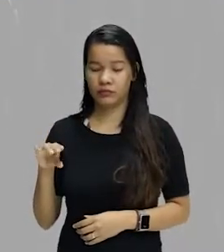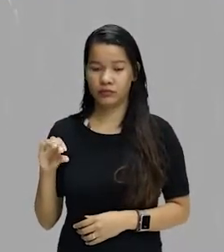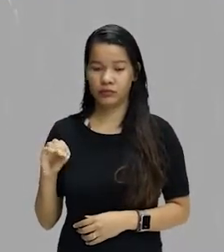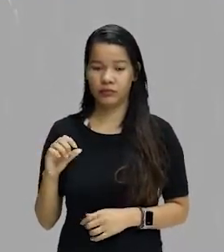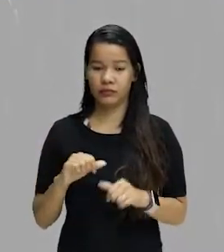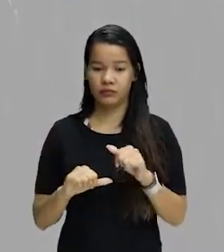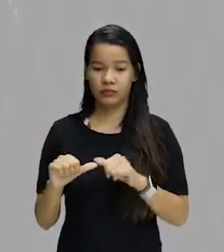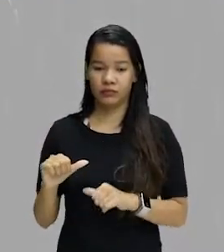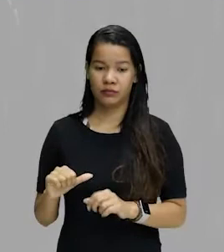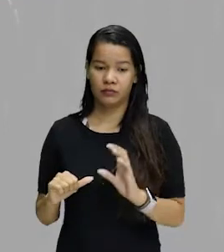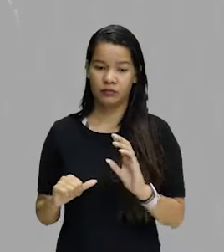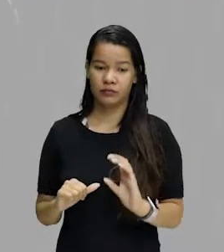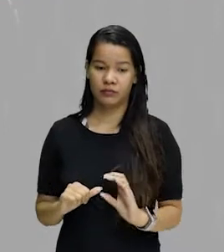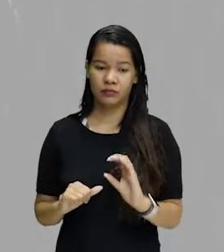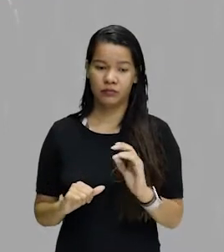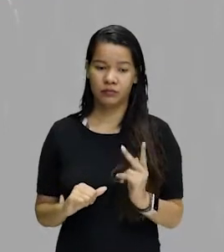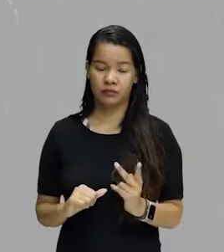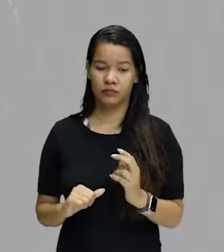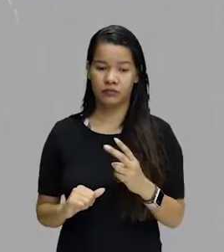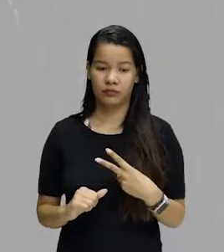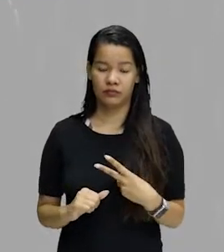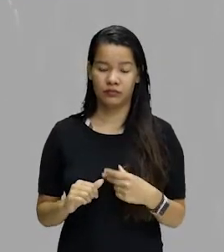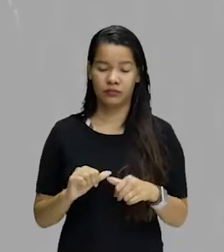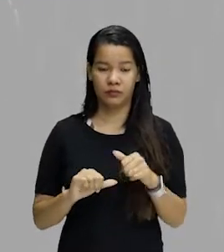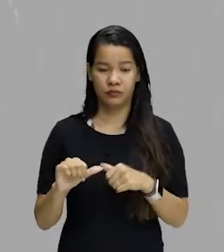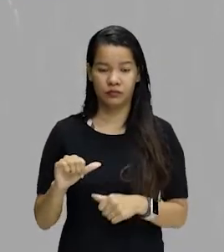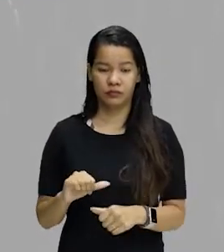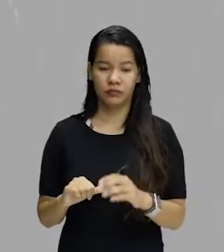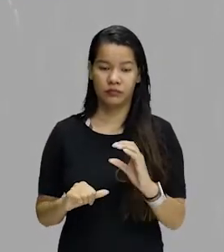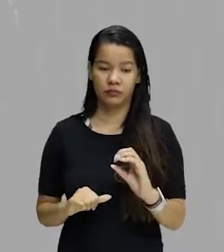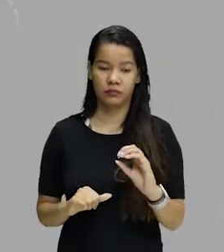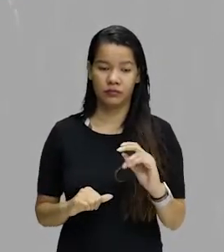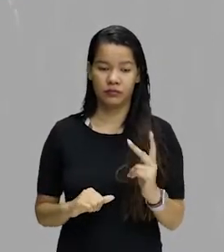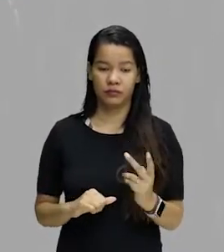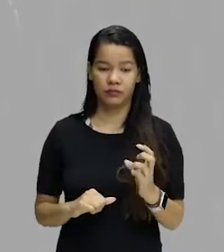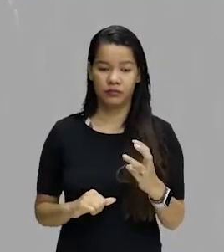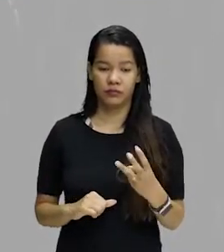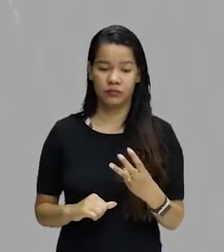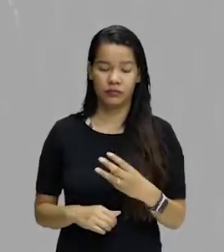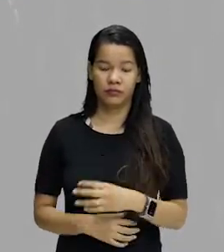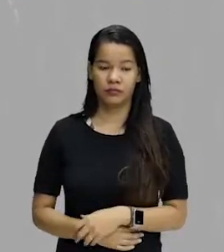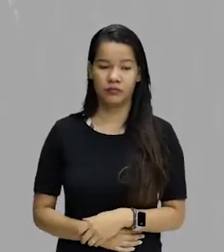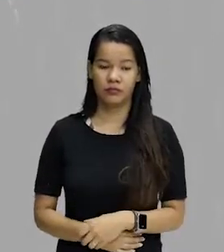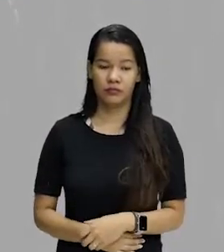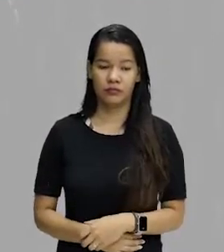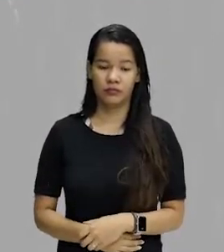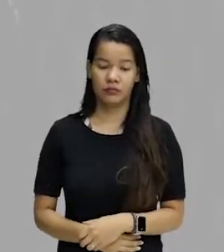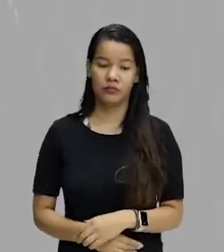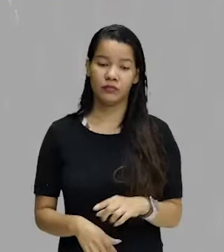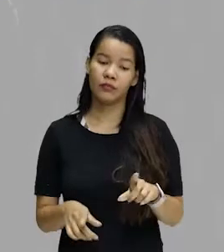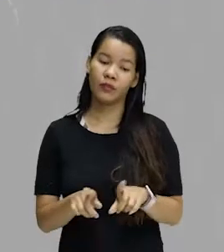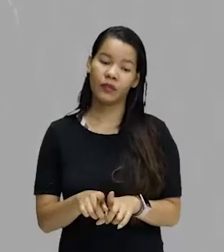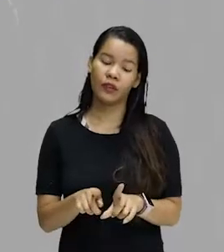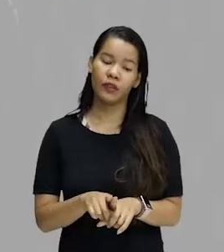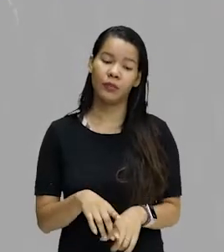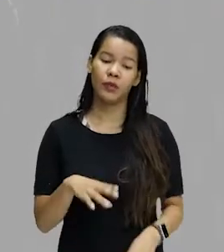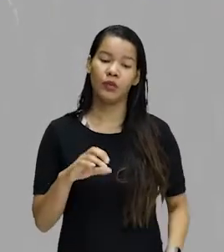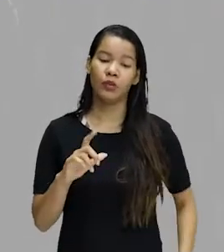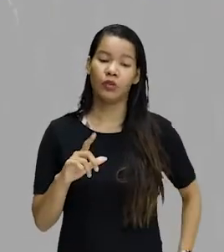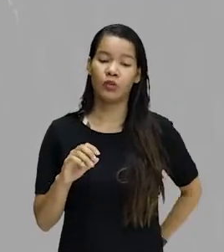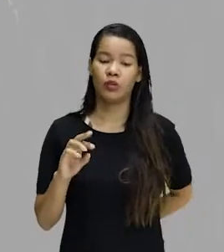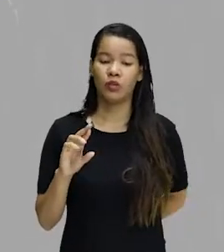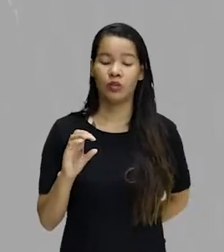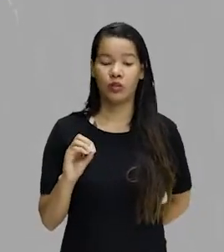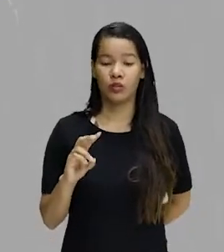CH2, tornando-se, olha só, um CH3. Um CH3. E o cloro ele vai